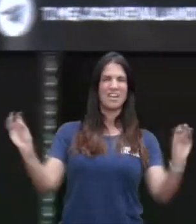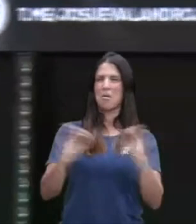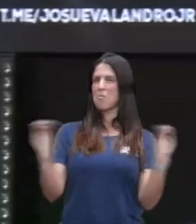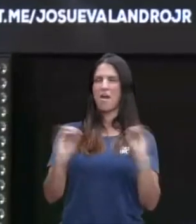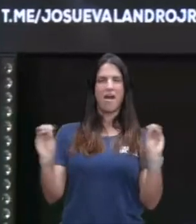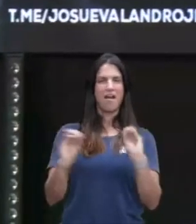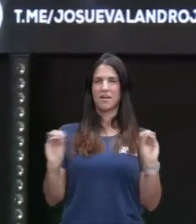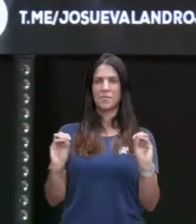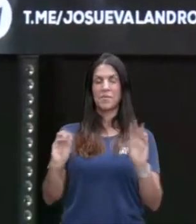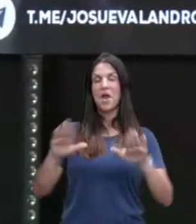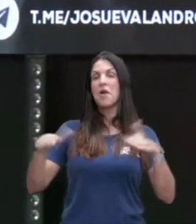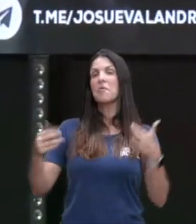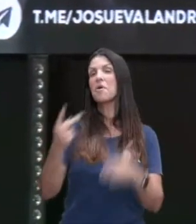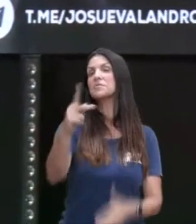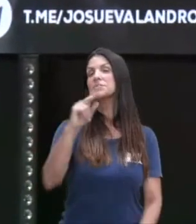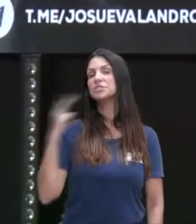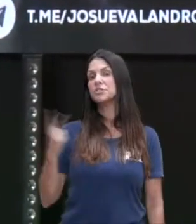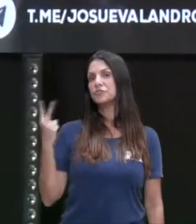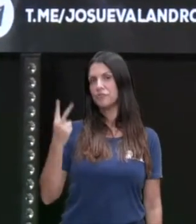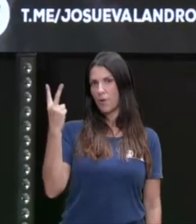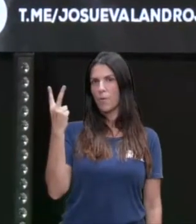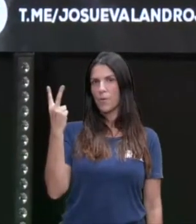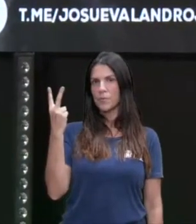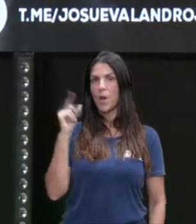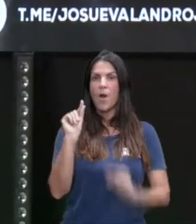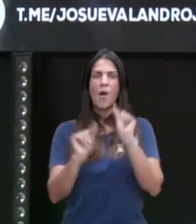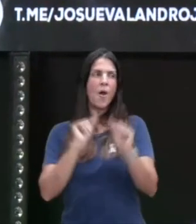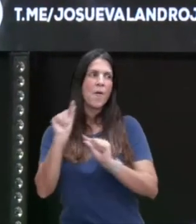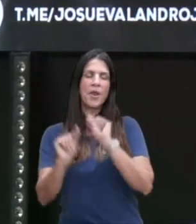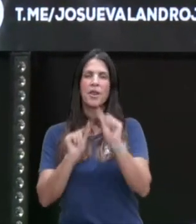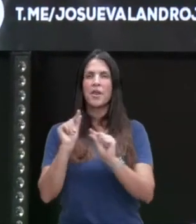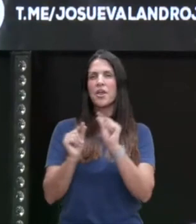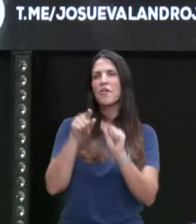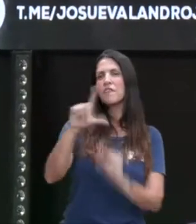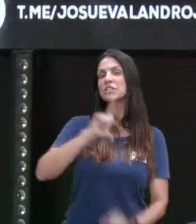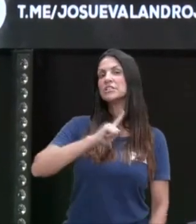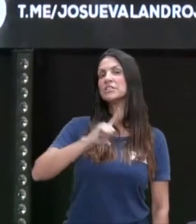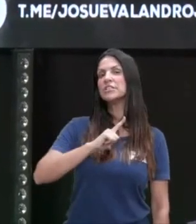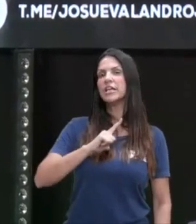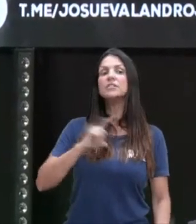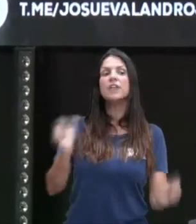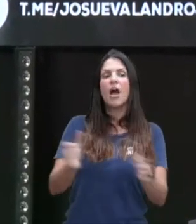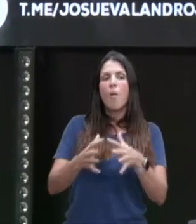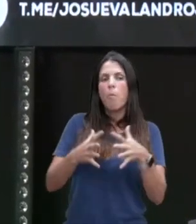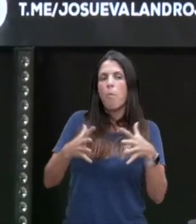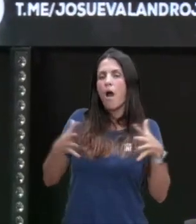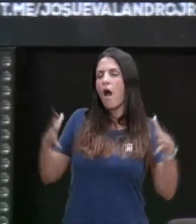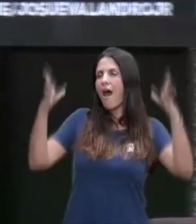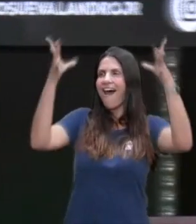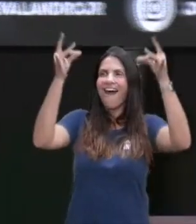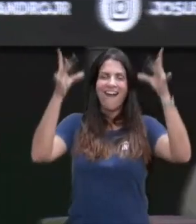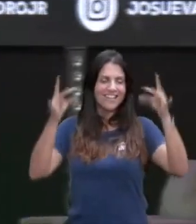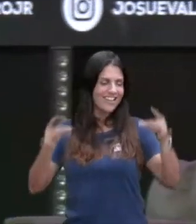Oi qual é o seu valor O que que você tem de grandioso de lindo